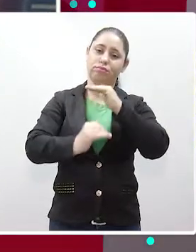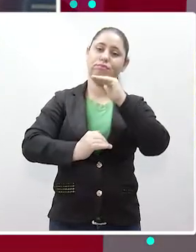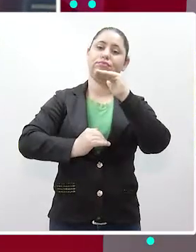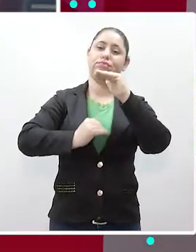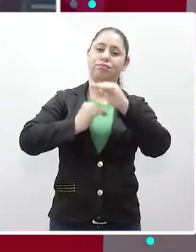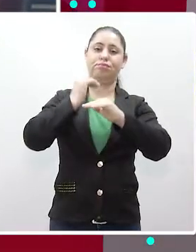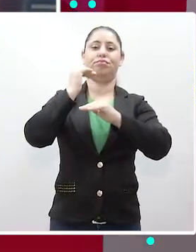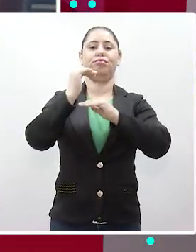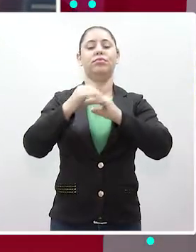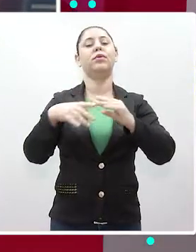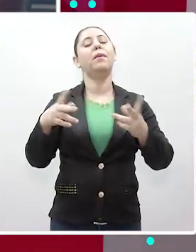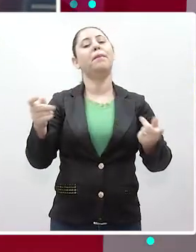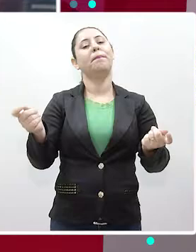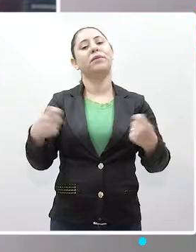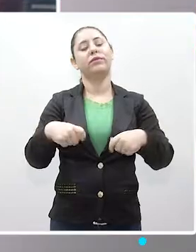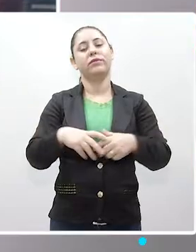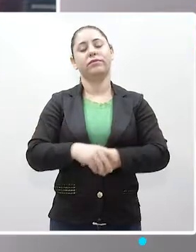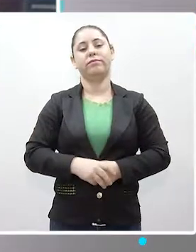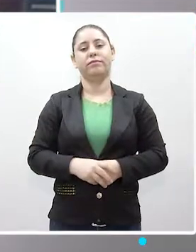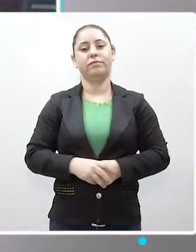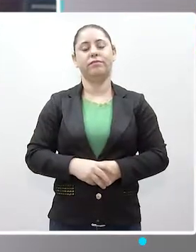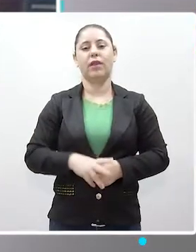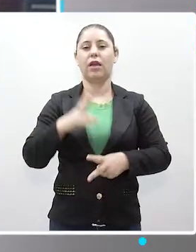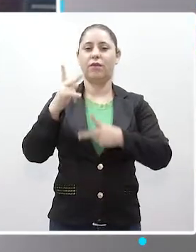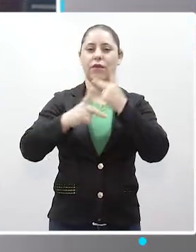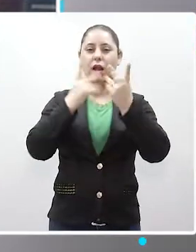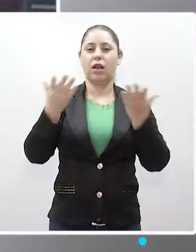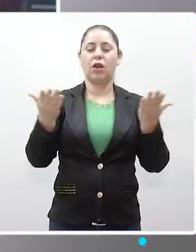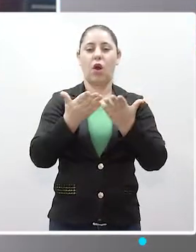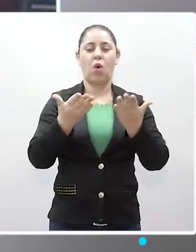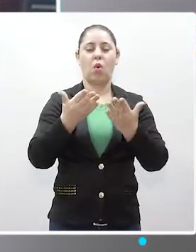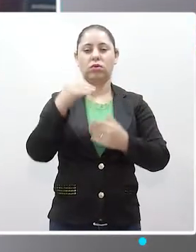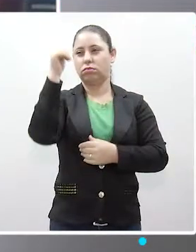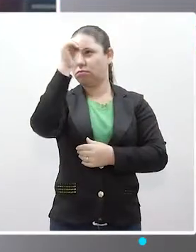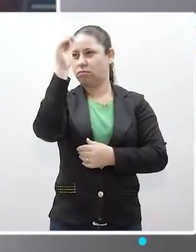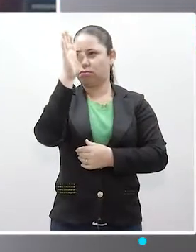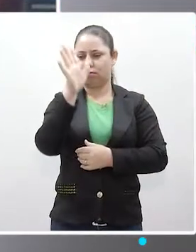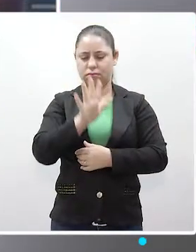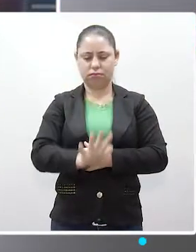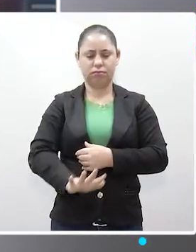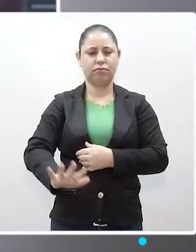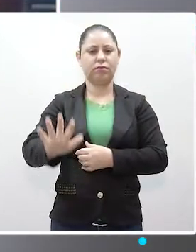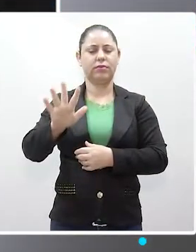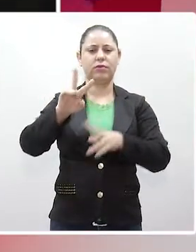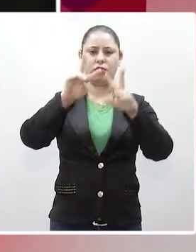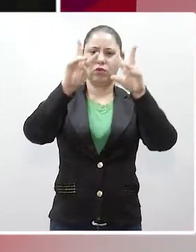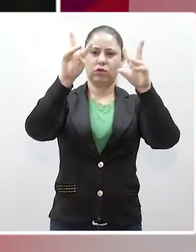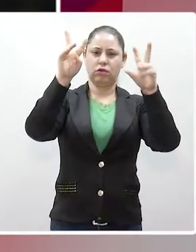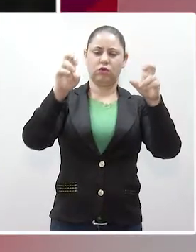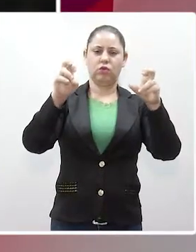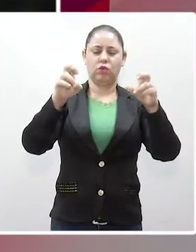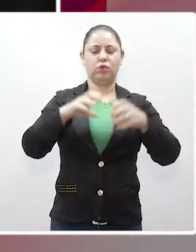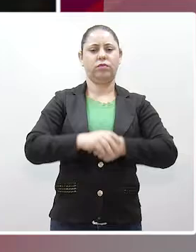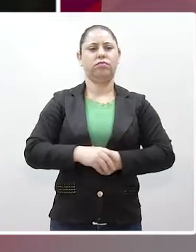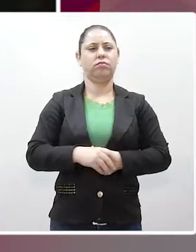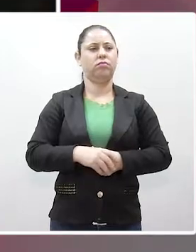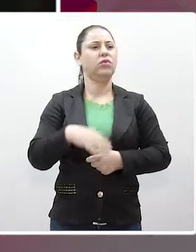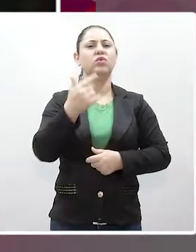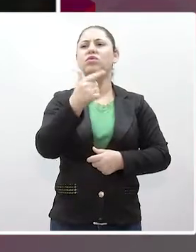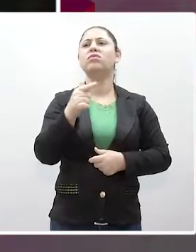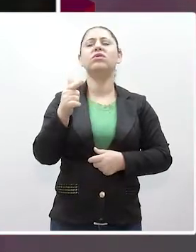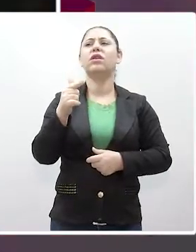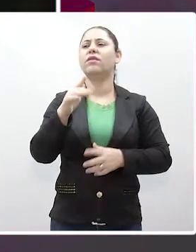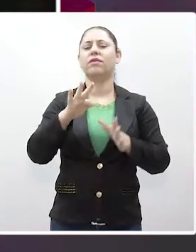um crescimento sustentável. Bom, falando um pouquinho agora de Brasil, Matheus, é um assunto que acho que não